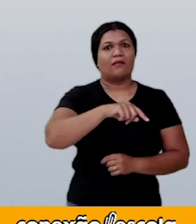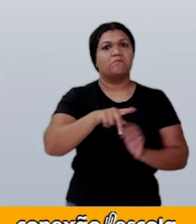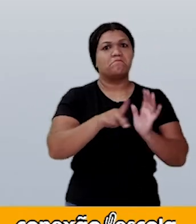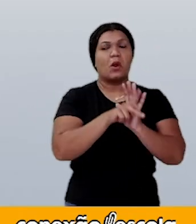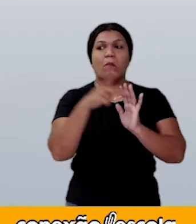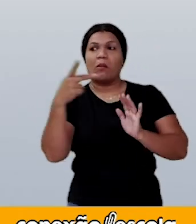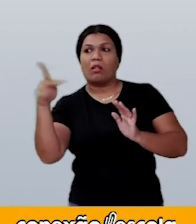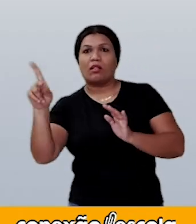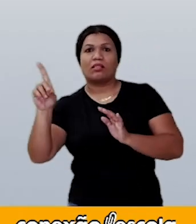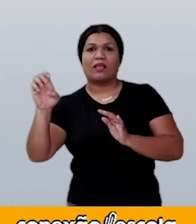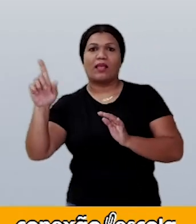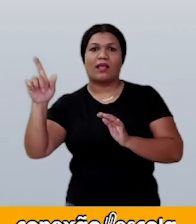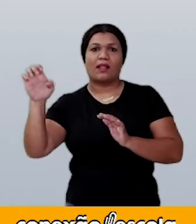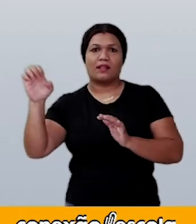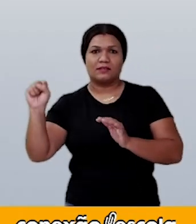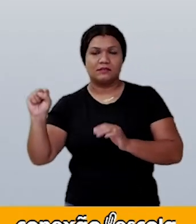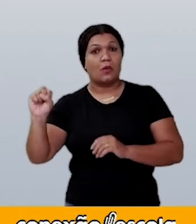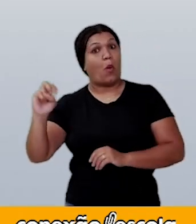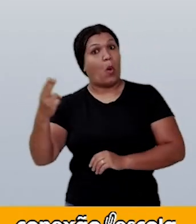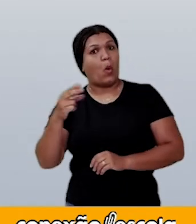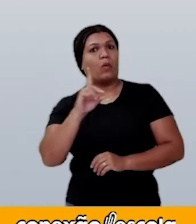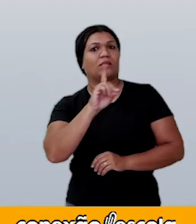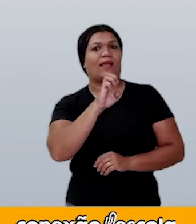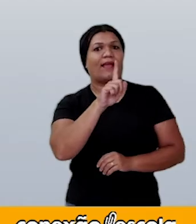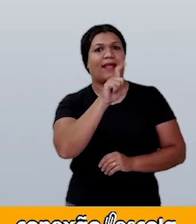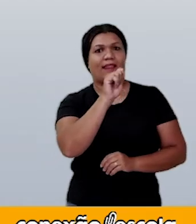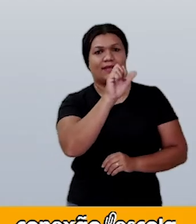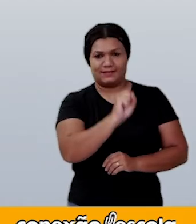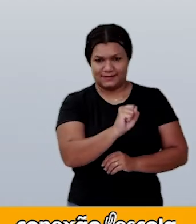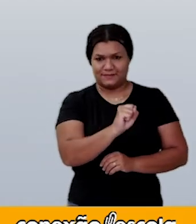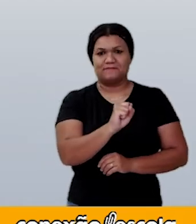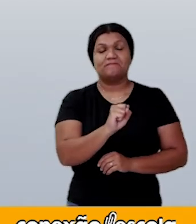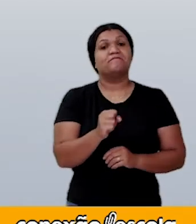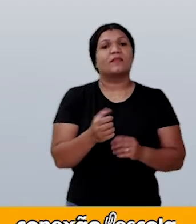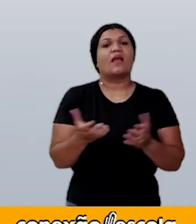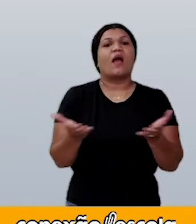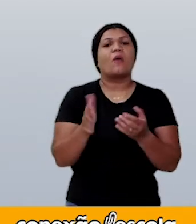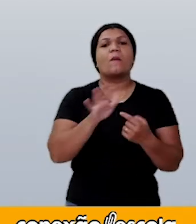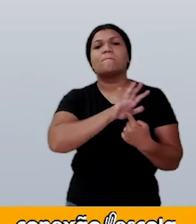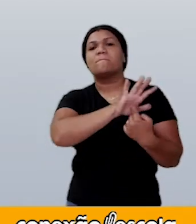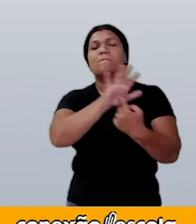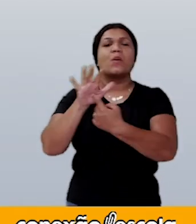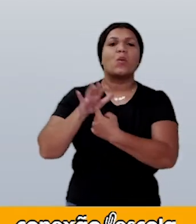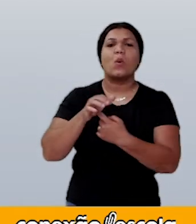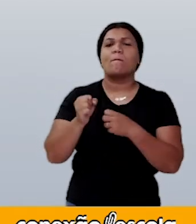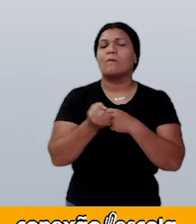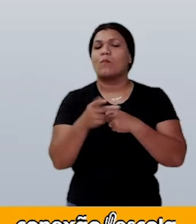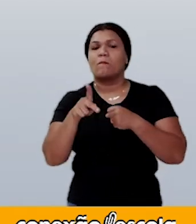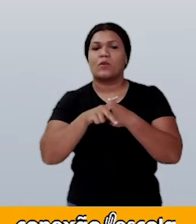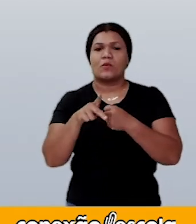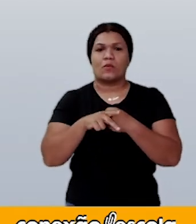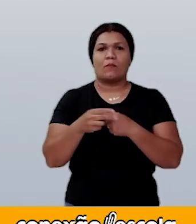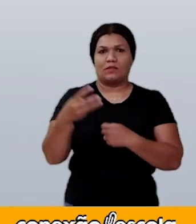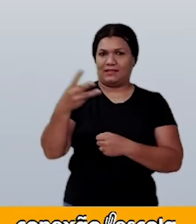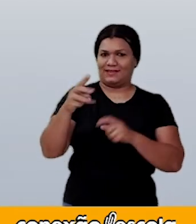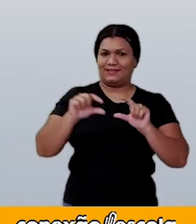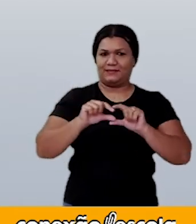deles ou delas. Vamos recordar alguns pronomes demonstrativos aí na terceira